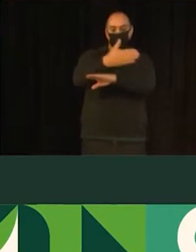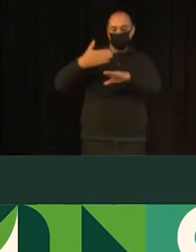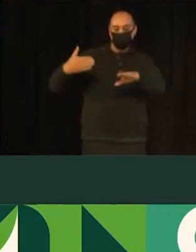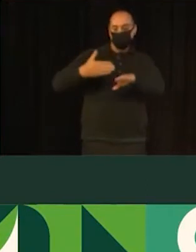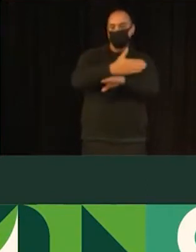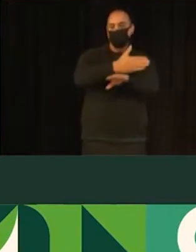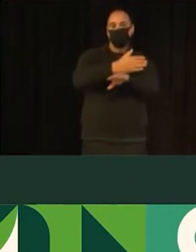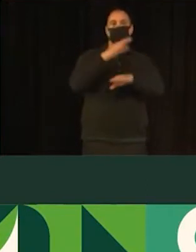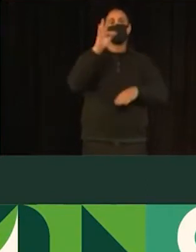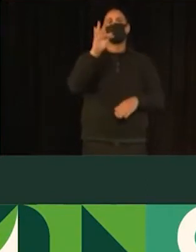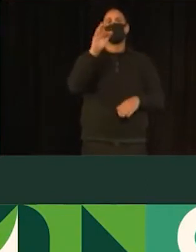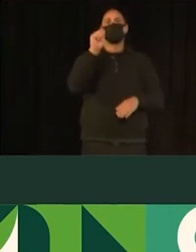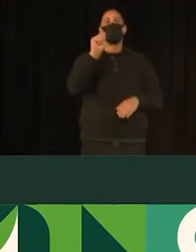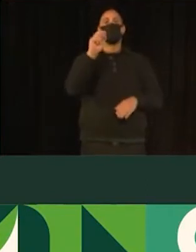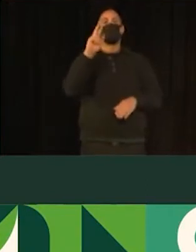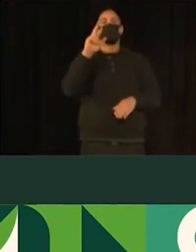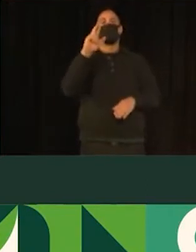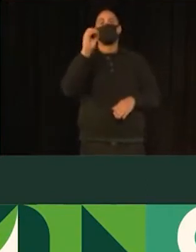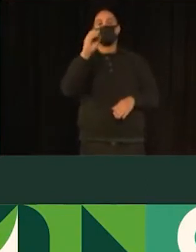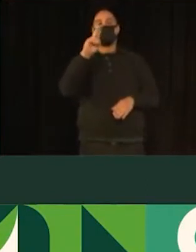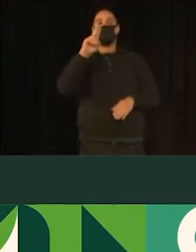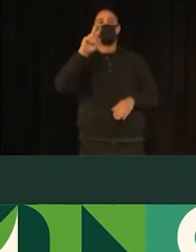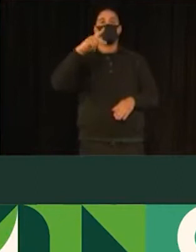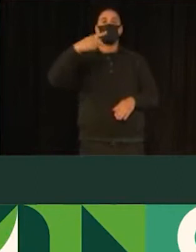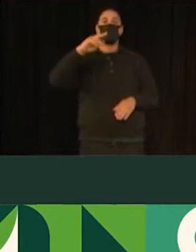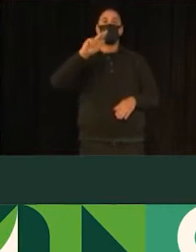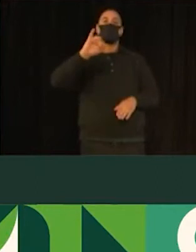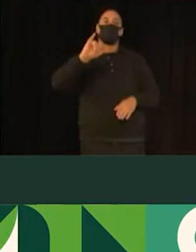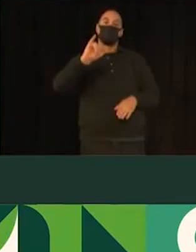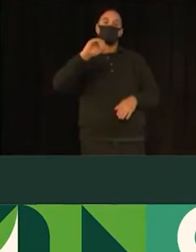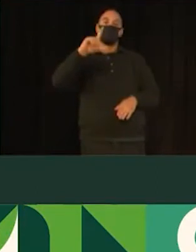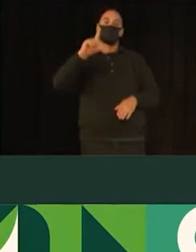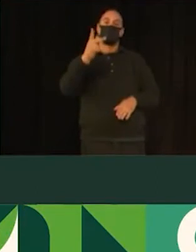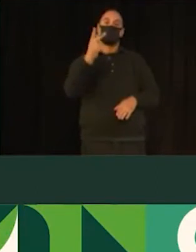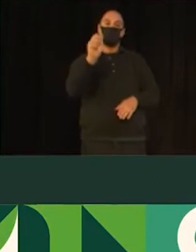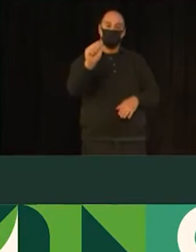Estação Ipuc, no centro, com aproveitamento, inclusive, de uma passarela que existe no local.